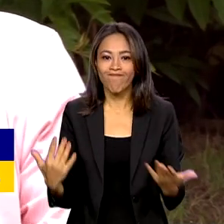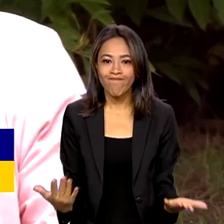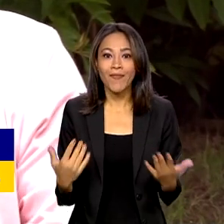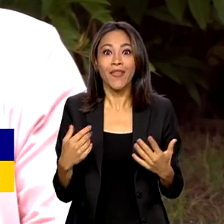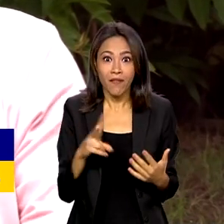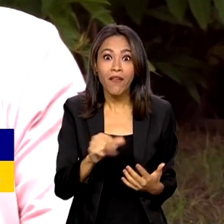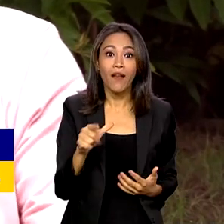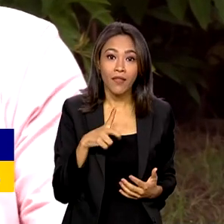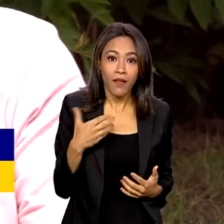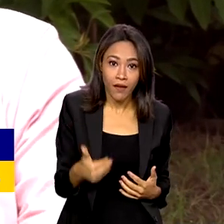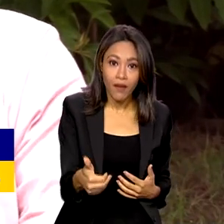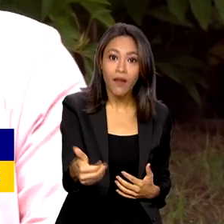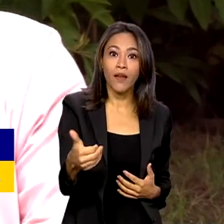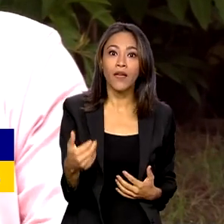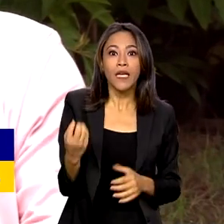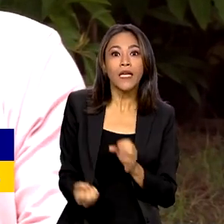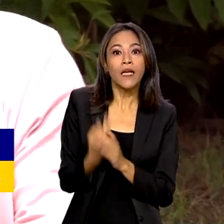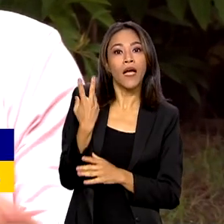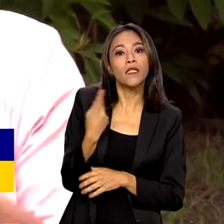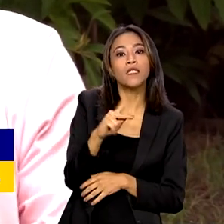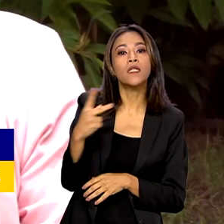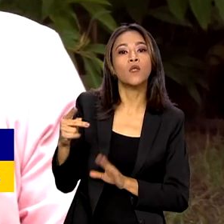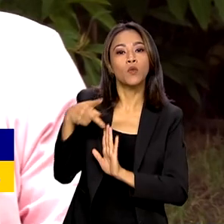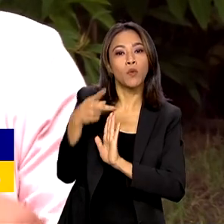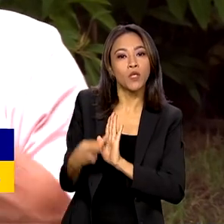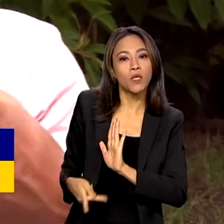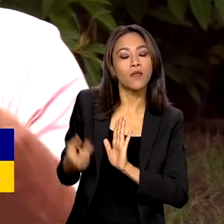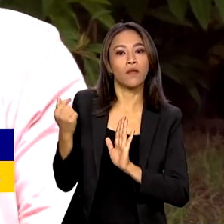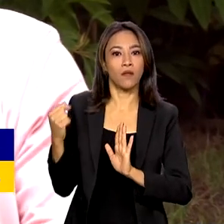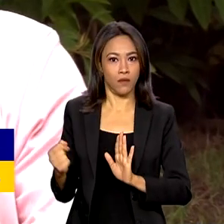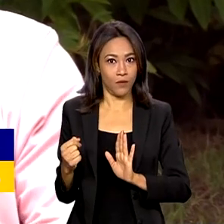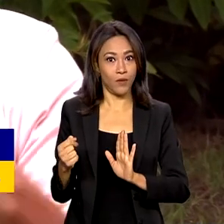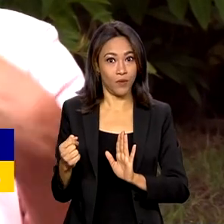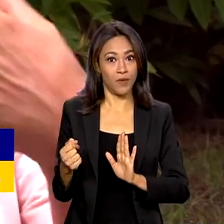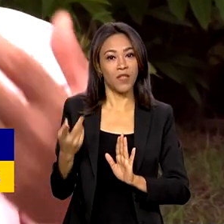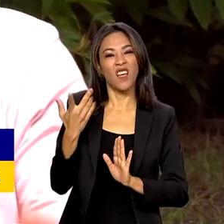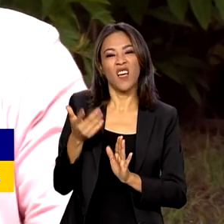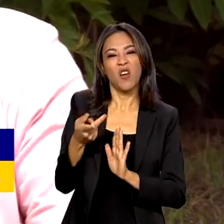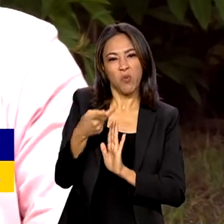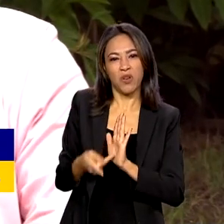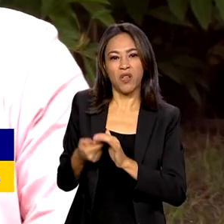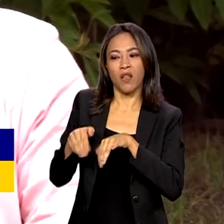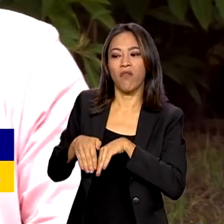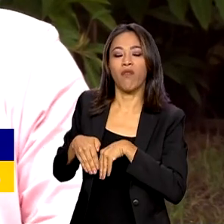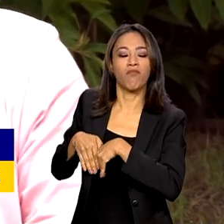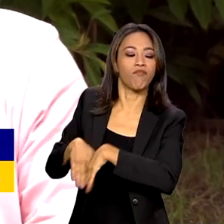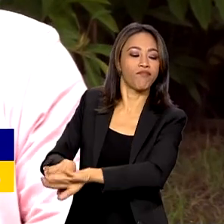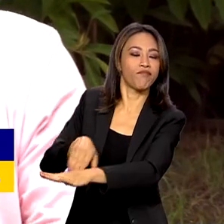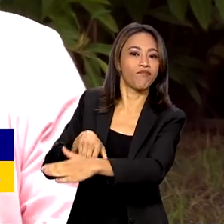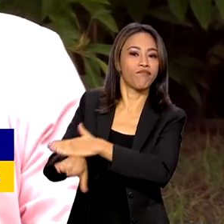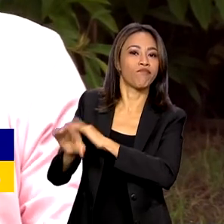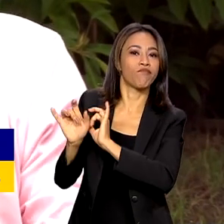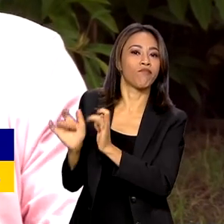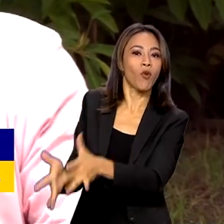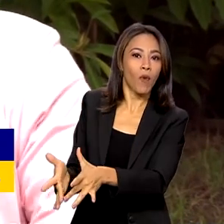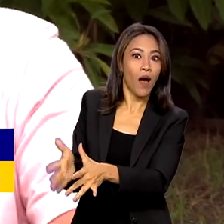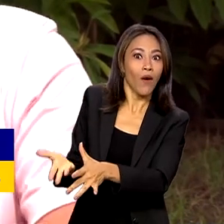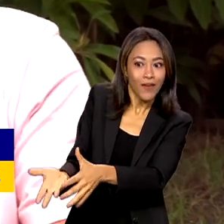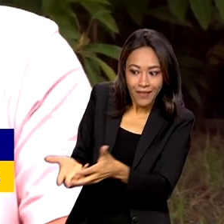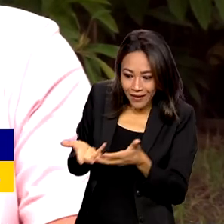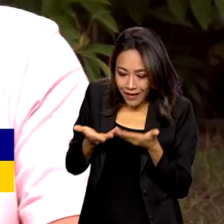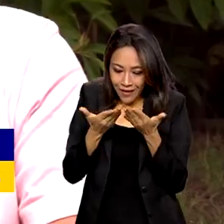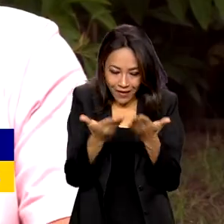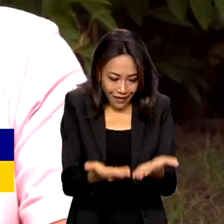vão poder criar seus projetos, tirar seus projetos da gaveta e ter um recurso para poder